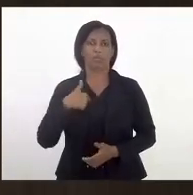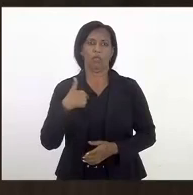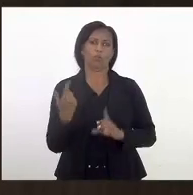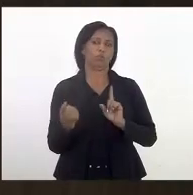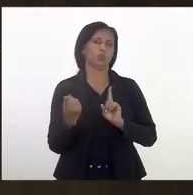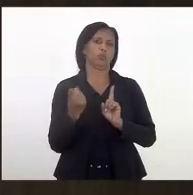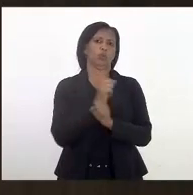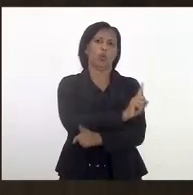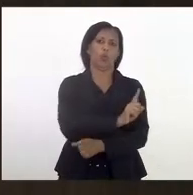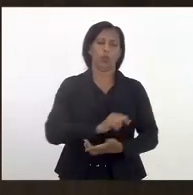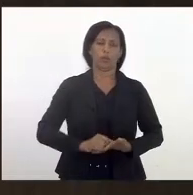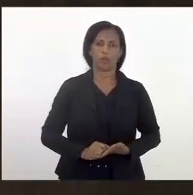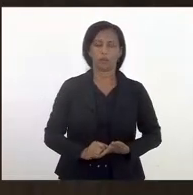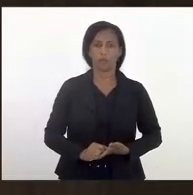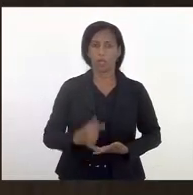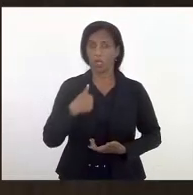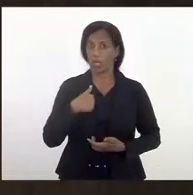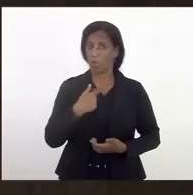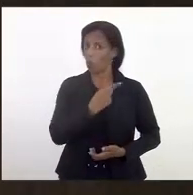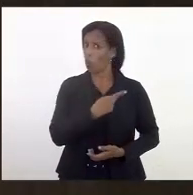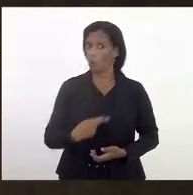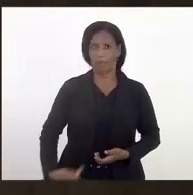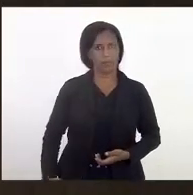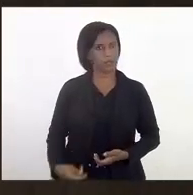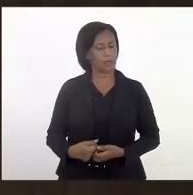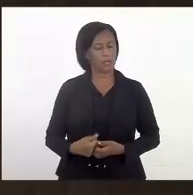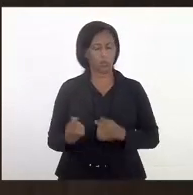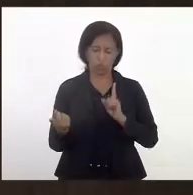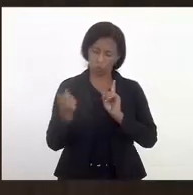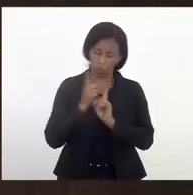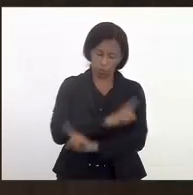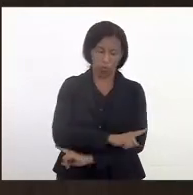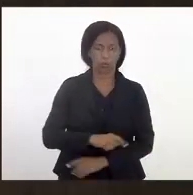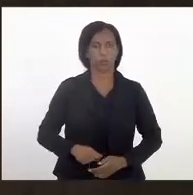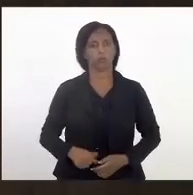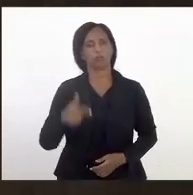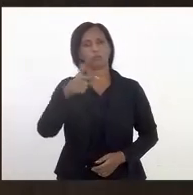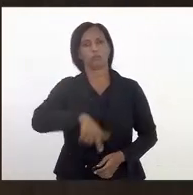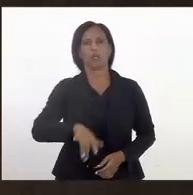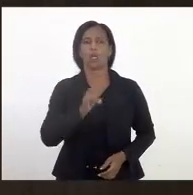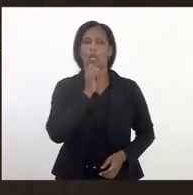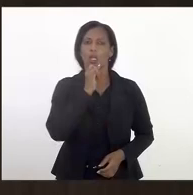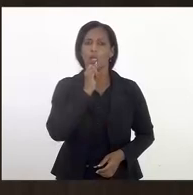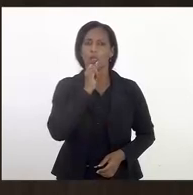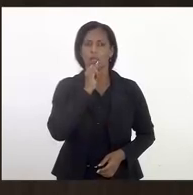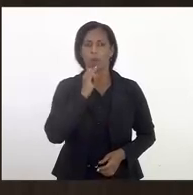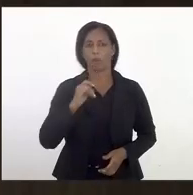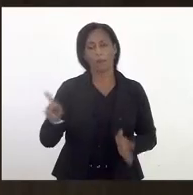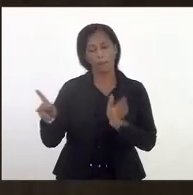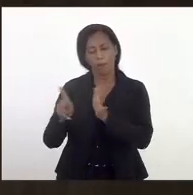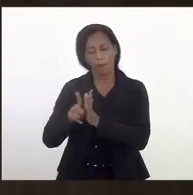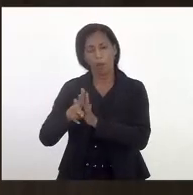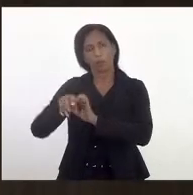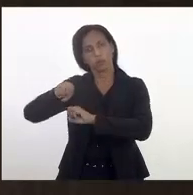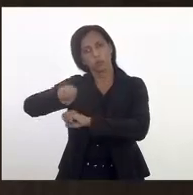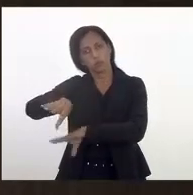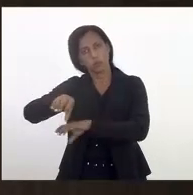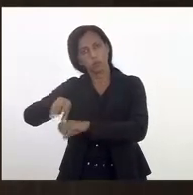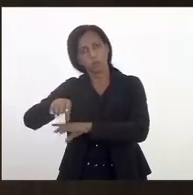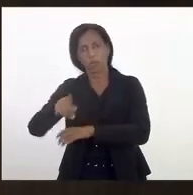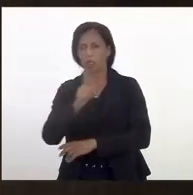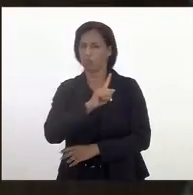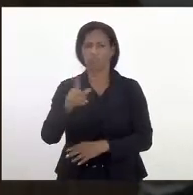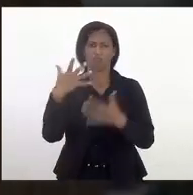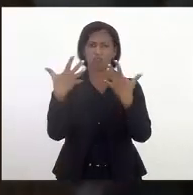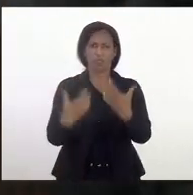em conta não é com presidente da Comissão de educação mais uma vez eu trago o exemplo dos profissionais de educação não vão